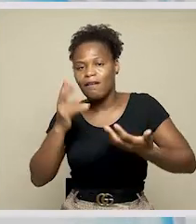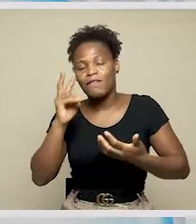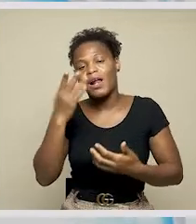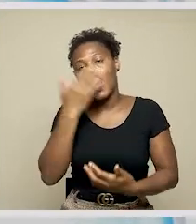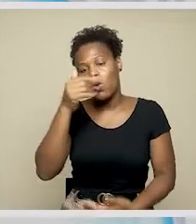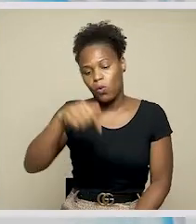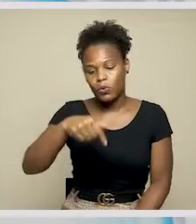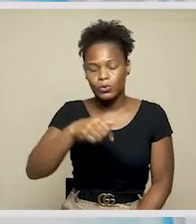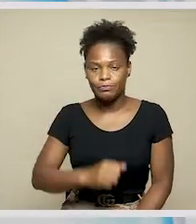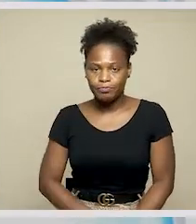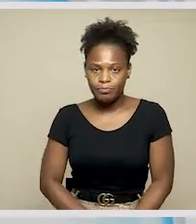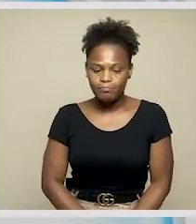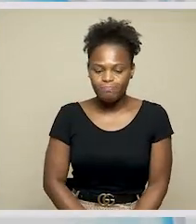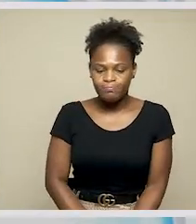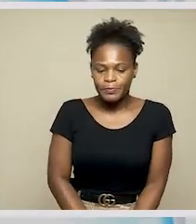aula de hoje.